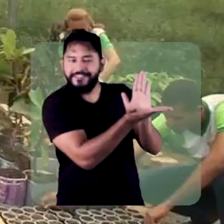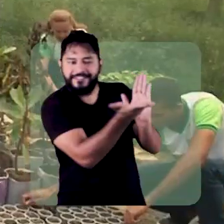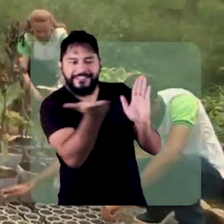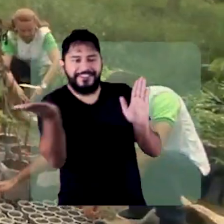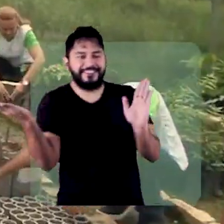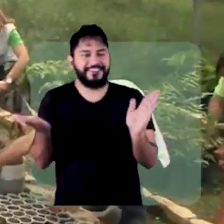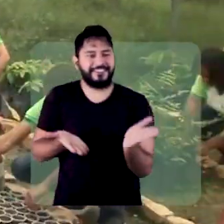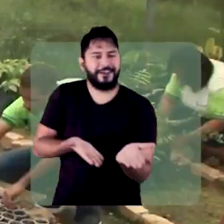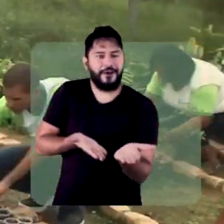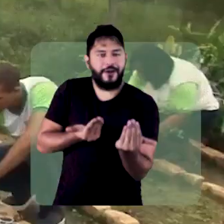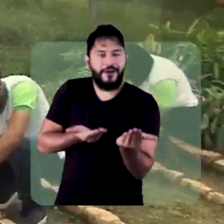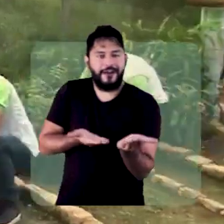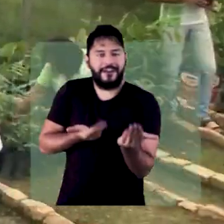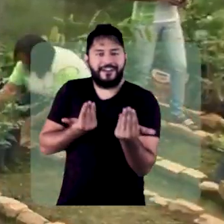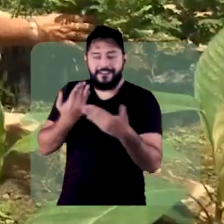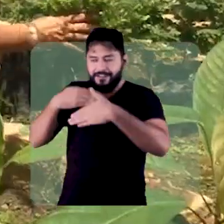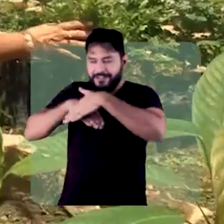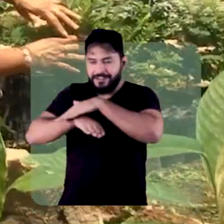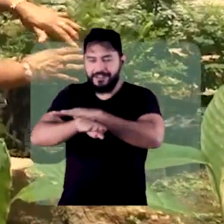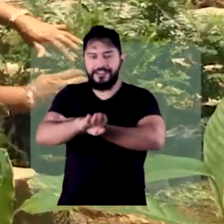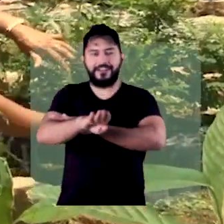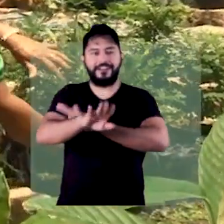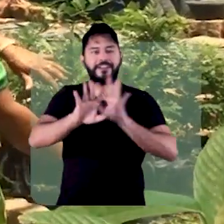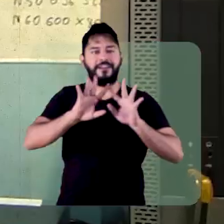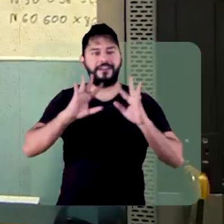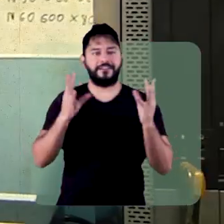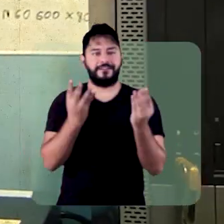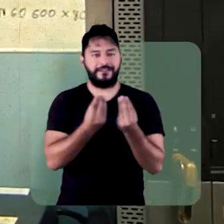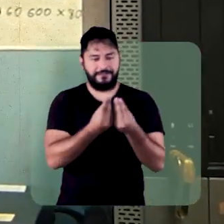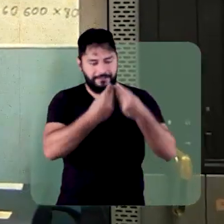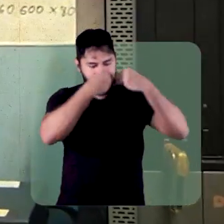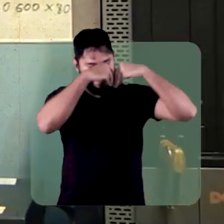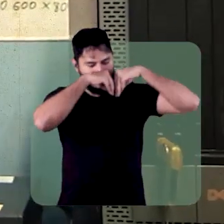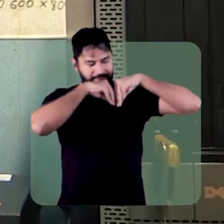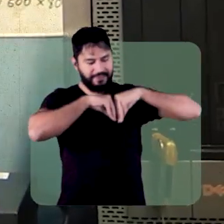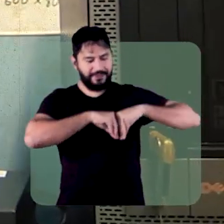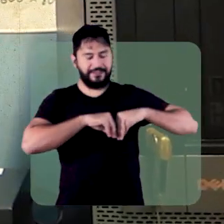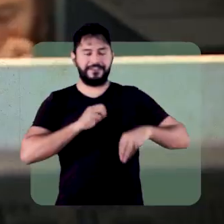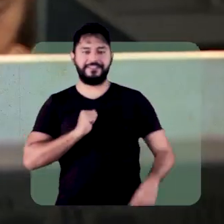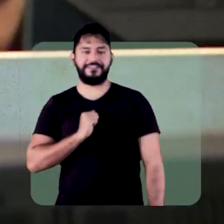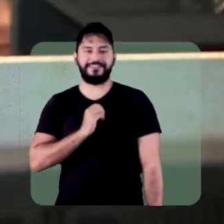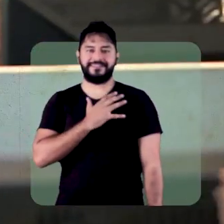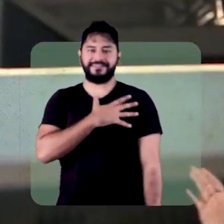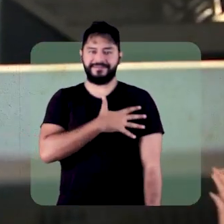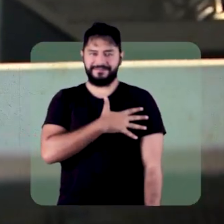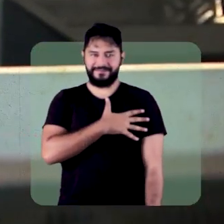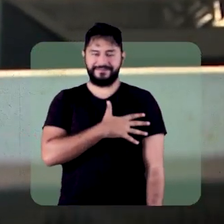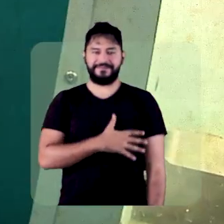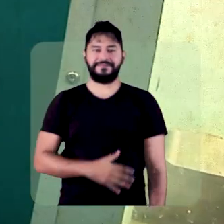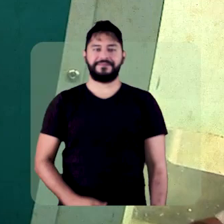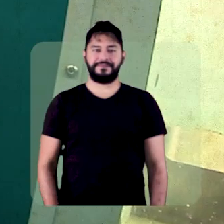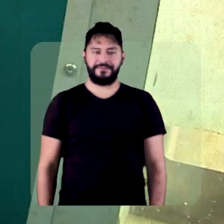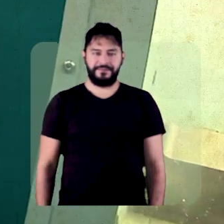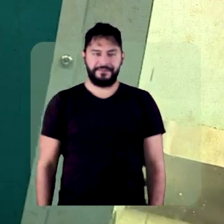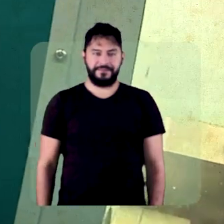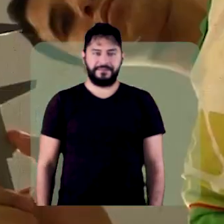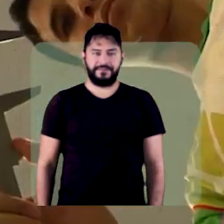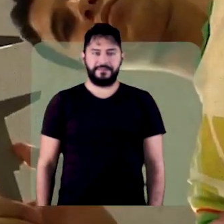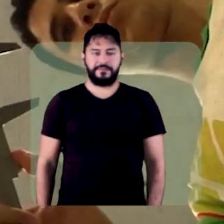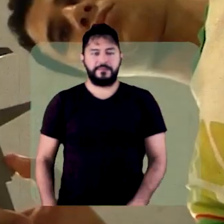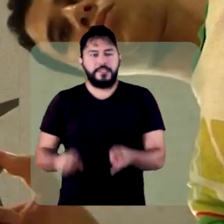apresentar para você que está chegando poder logo se ambientar na família IFPE, que passa agora a